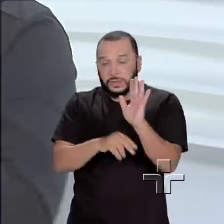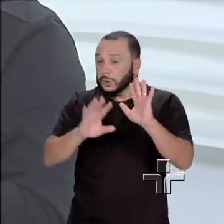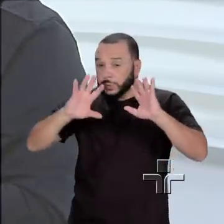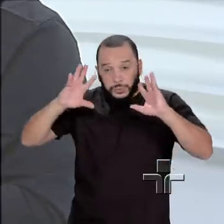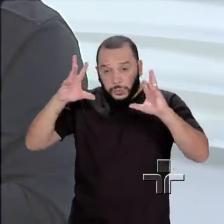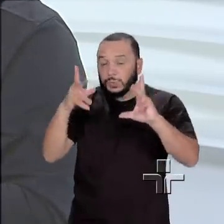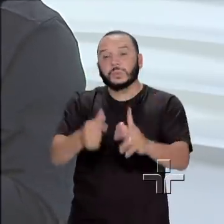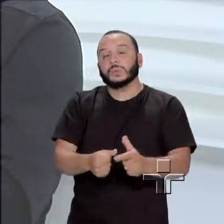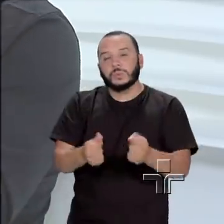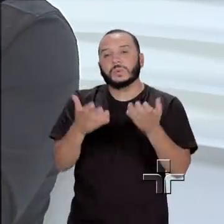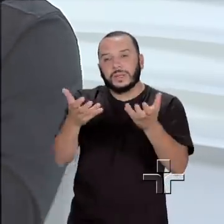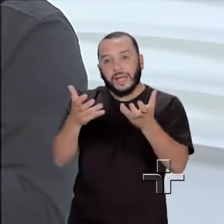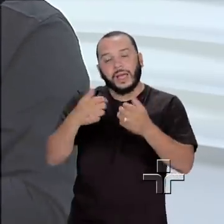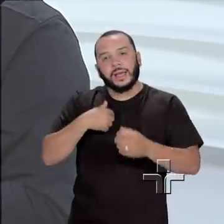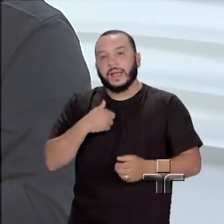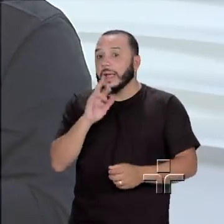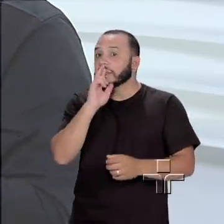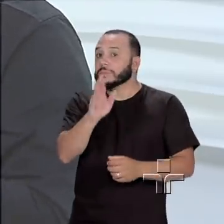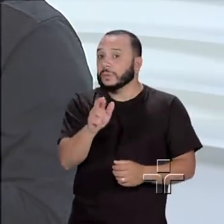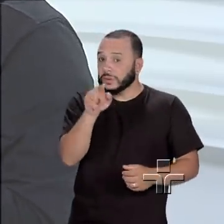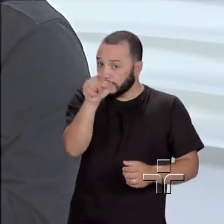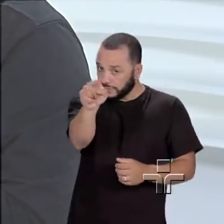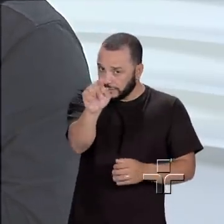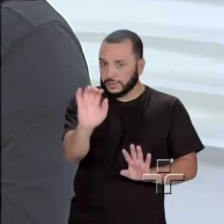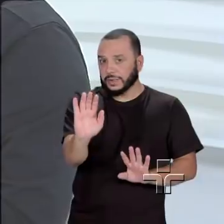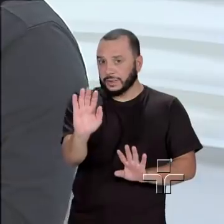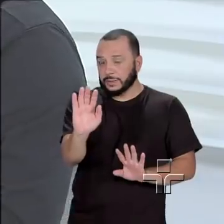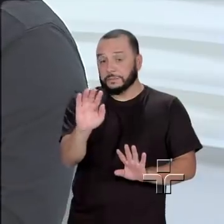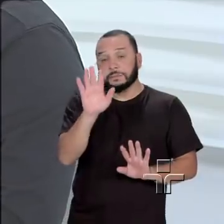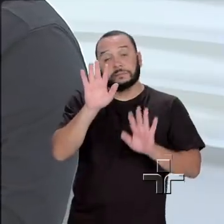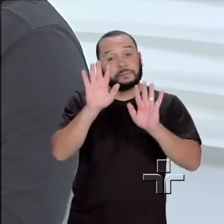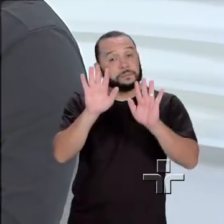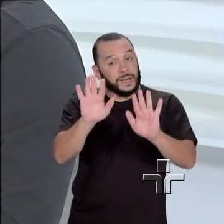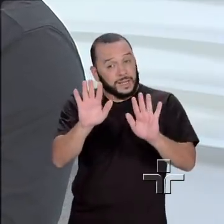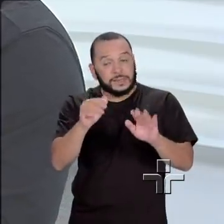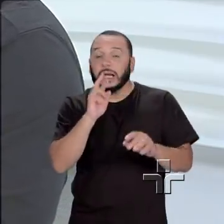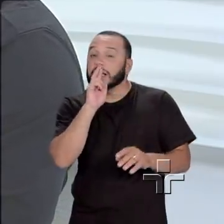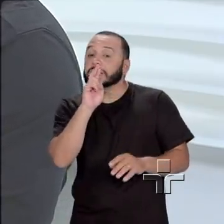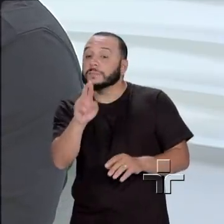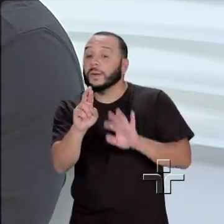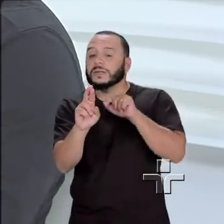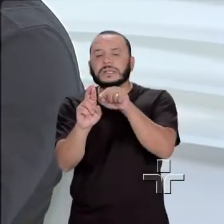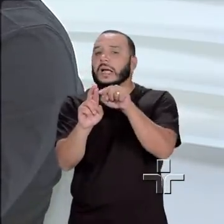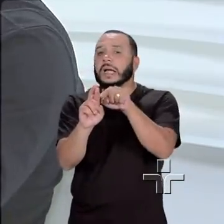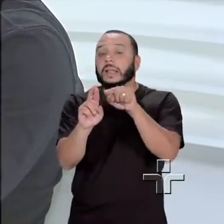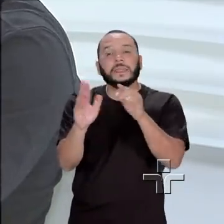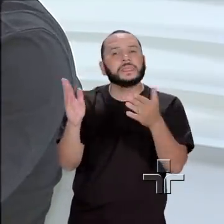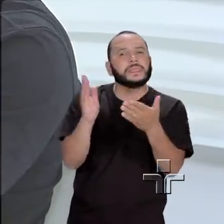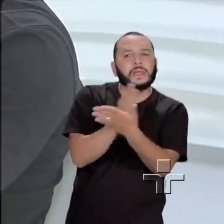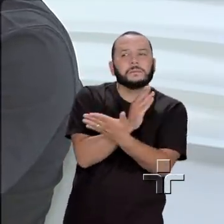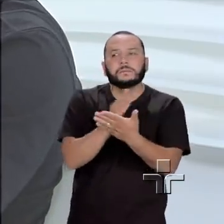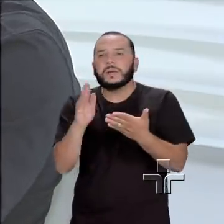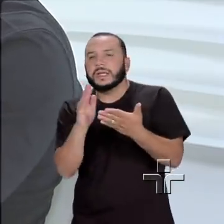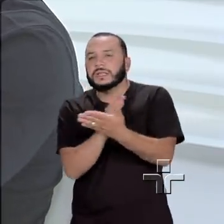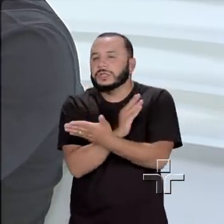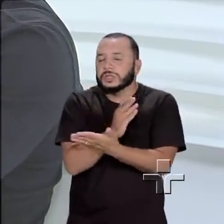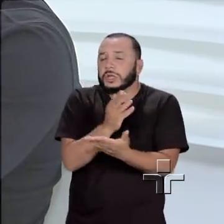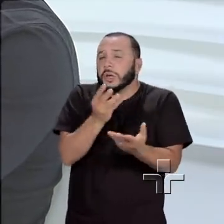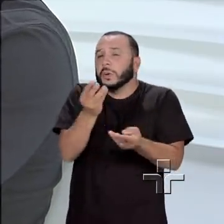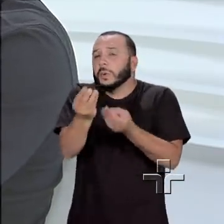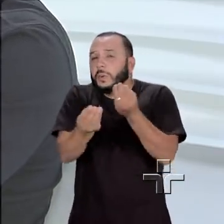para responder a uma pergunta que você fez, que vai depender, a resposta a essa pergunta vai depender de quão